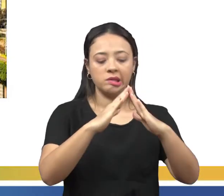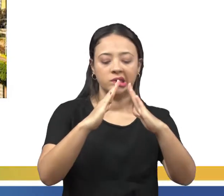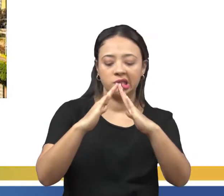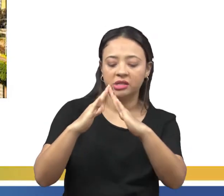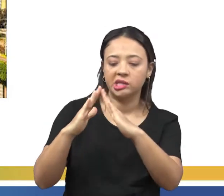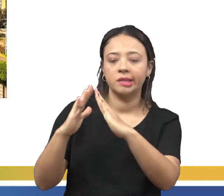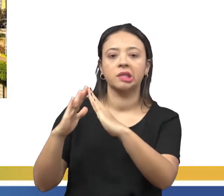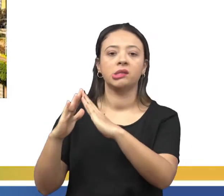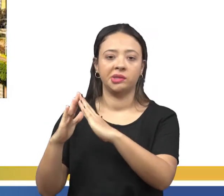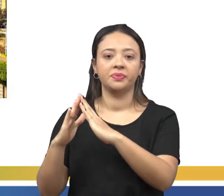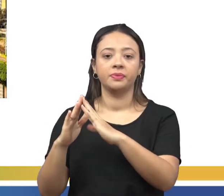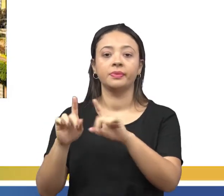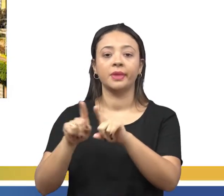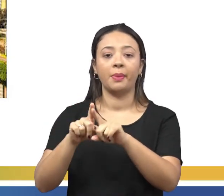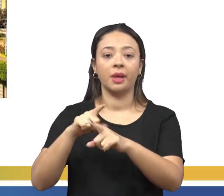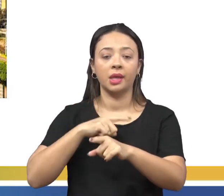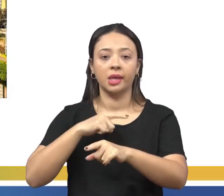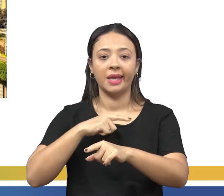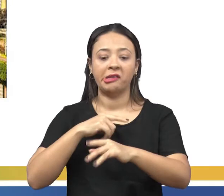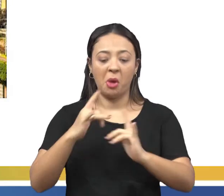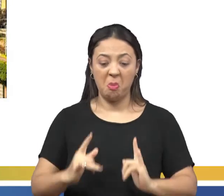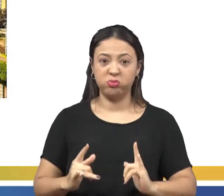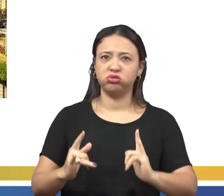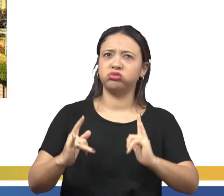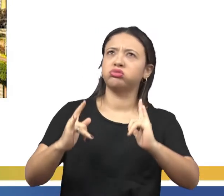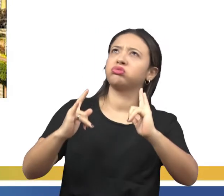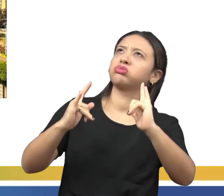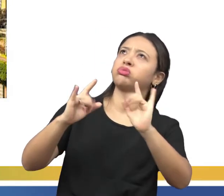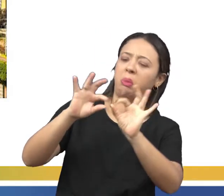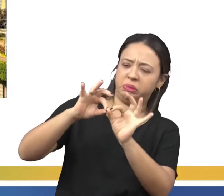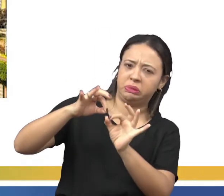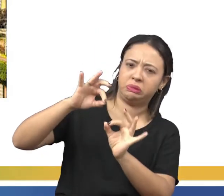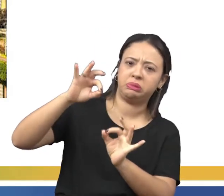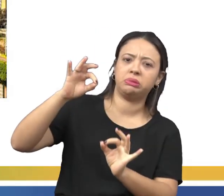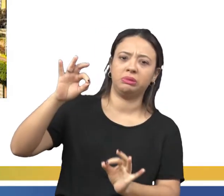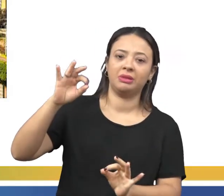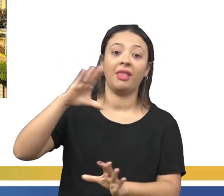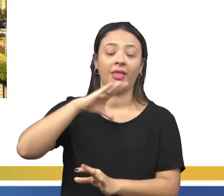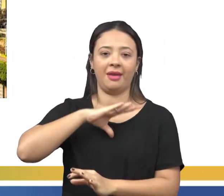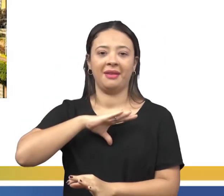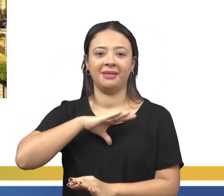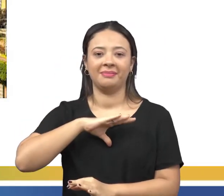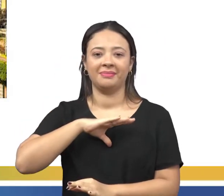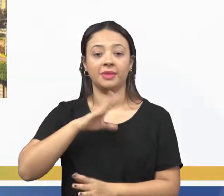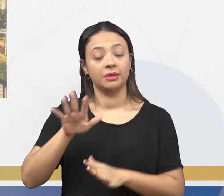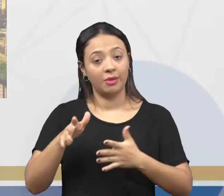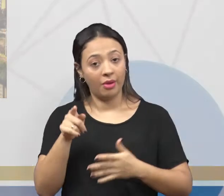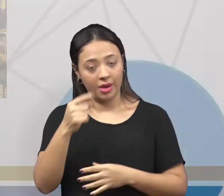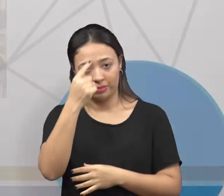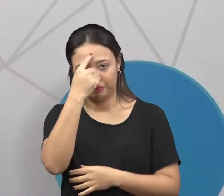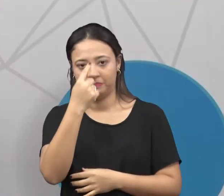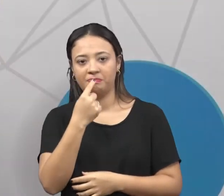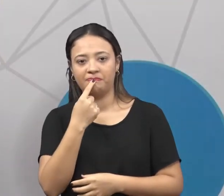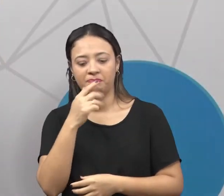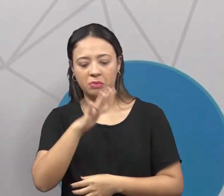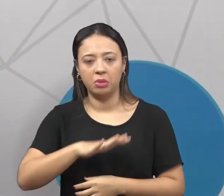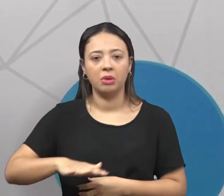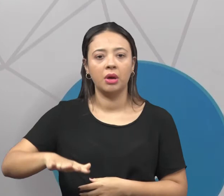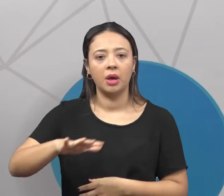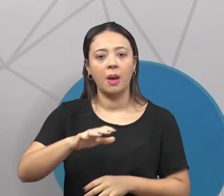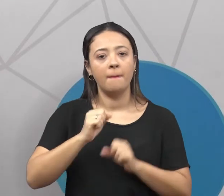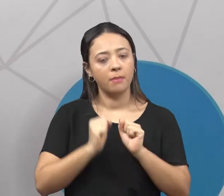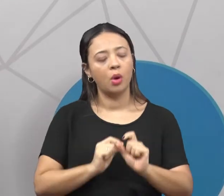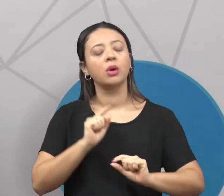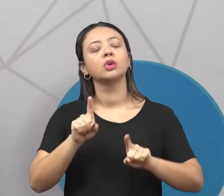vê os arranha-céu da cidade. Então a gente percebe que essas paisagens humanizadas, ela pode ter